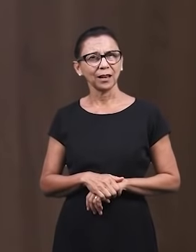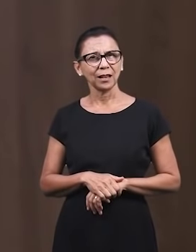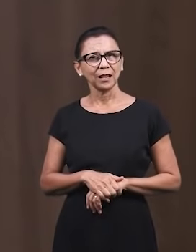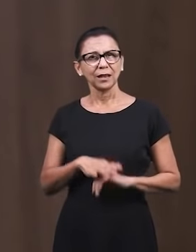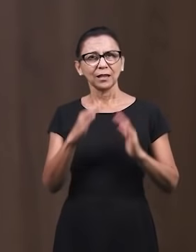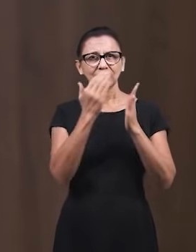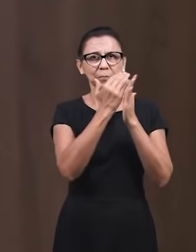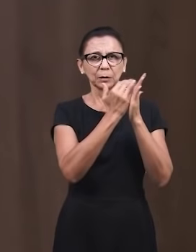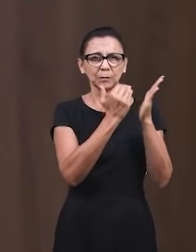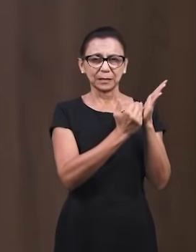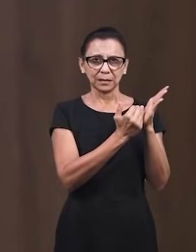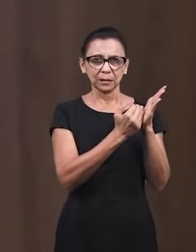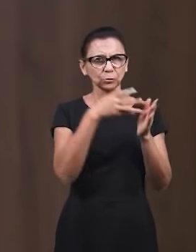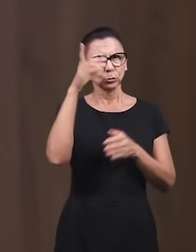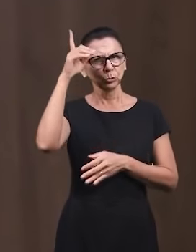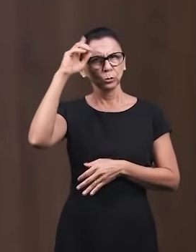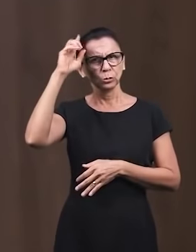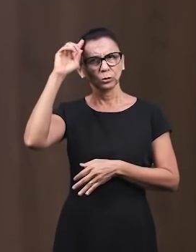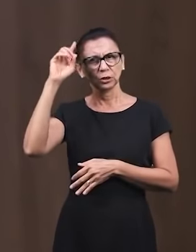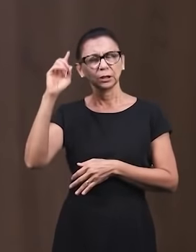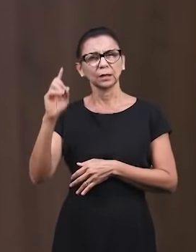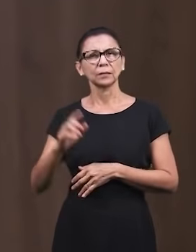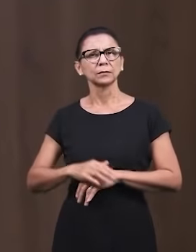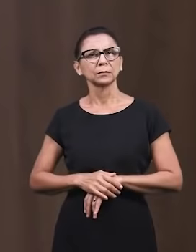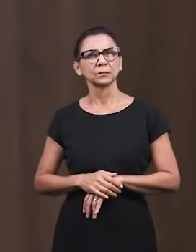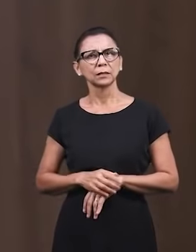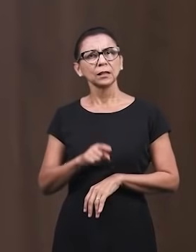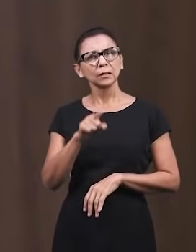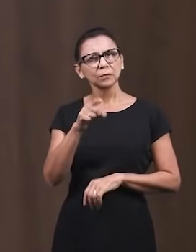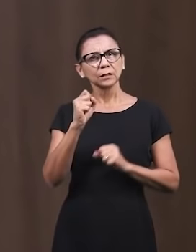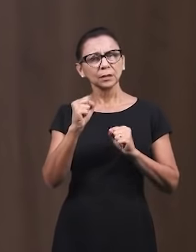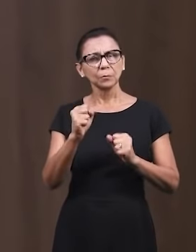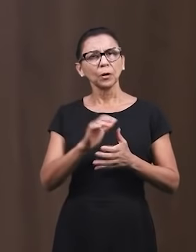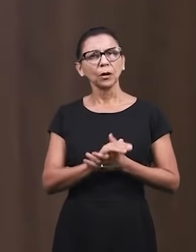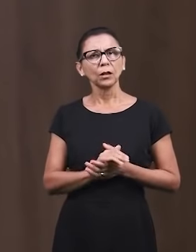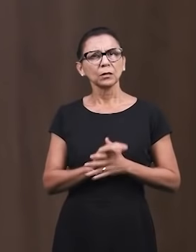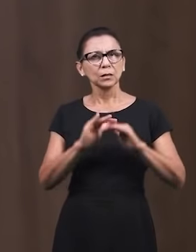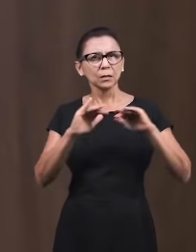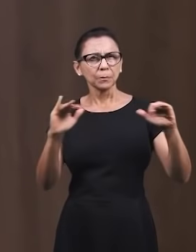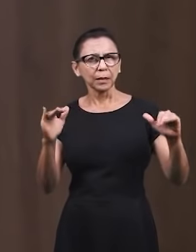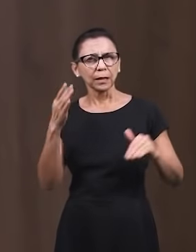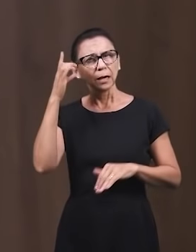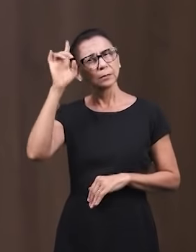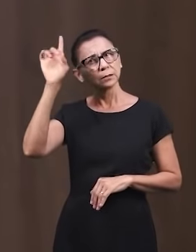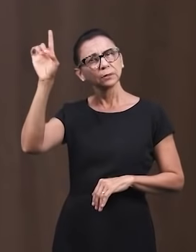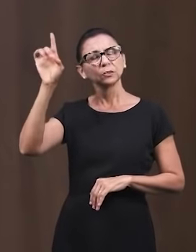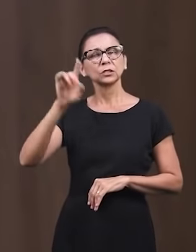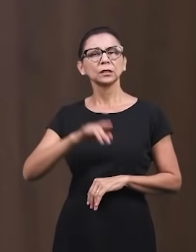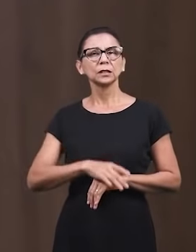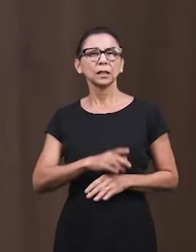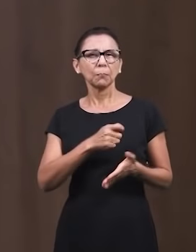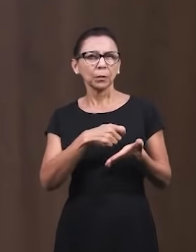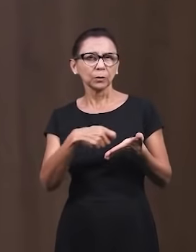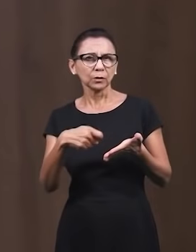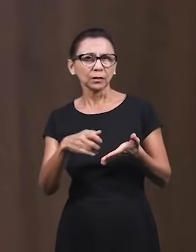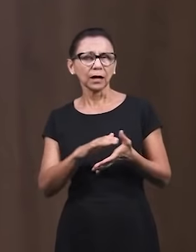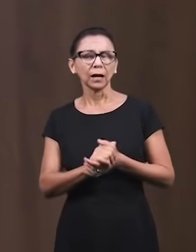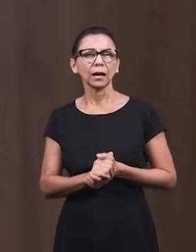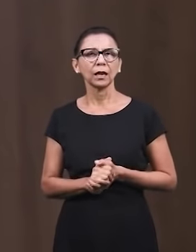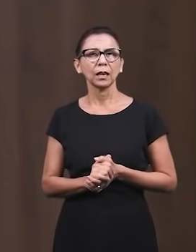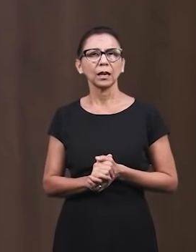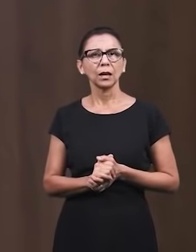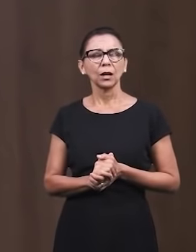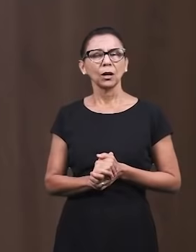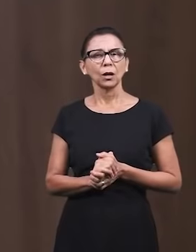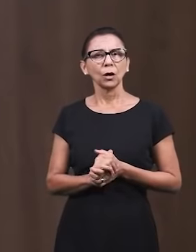nós temos aqui pela Rede TV, ela é um momento que você pode separar do seu dia, você pode anotar na sua agenda, preparar o seu celular para despertar nesse